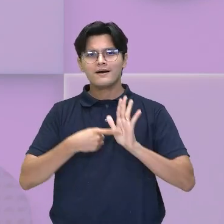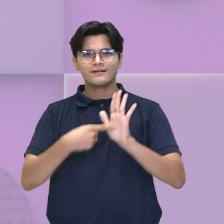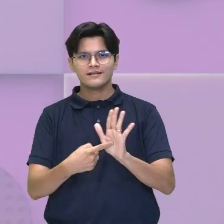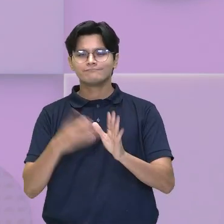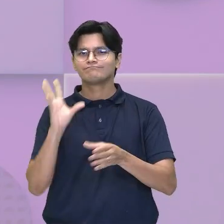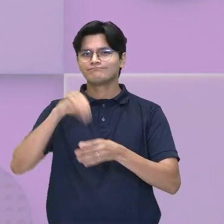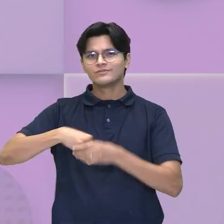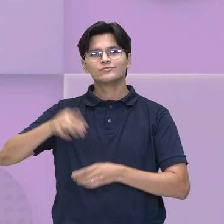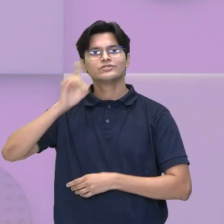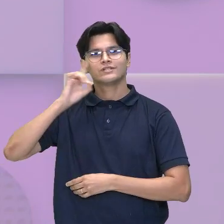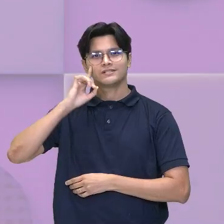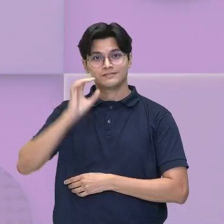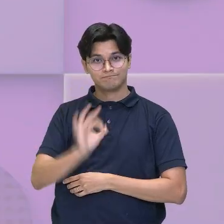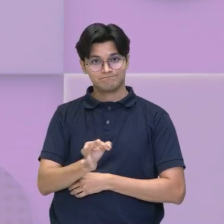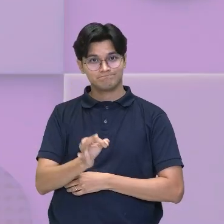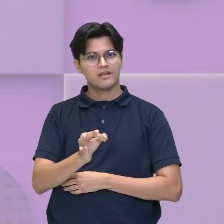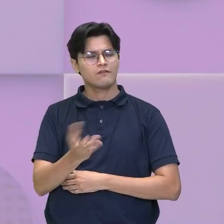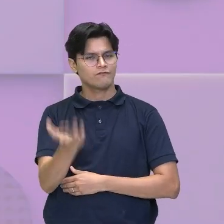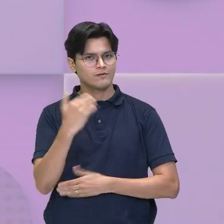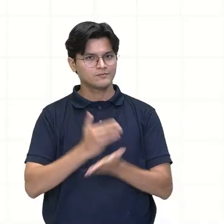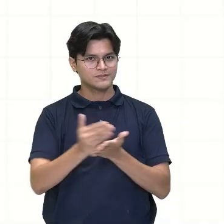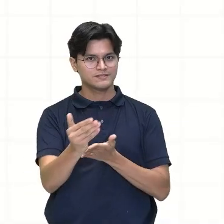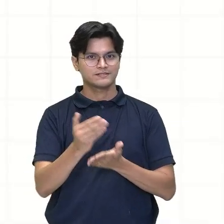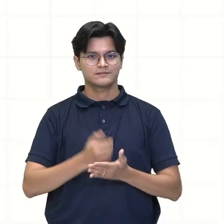dia. Vamos lá? Vamos começar? Vamos lá!